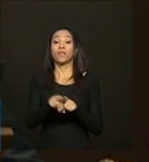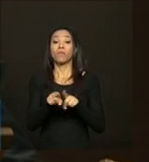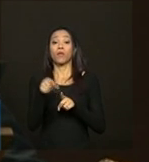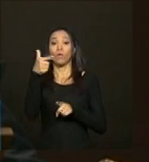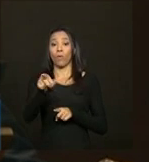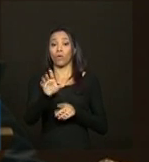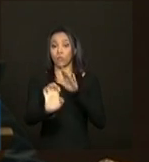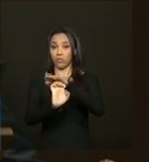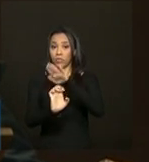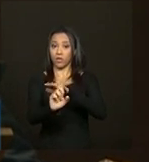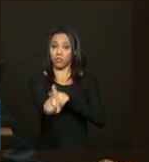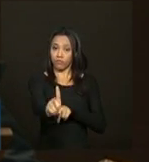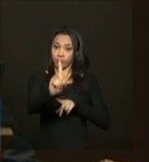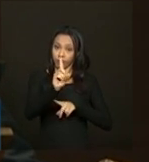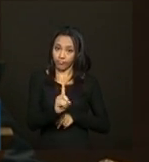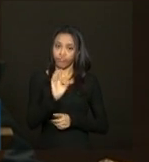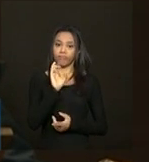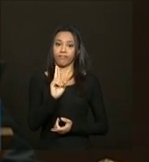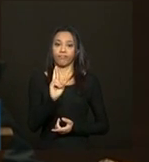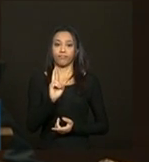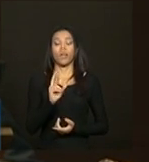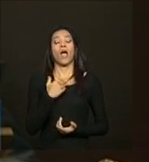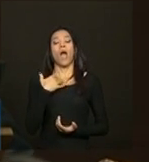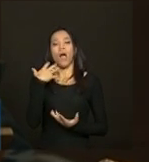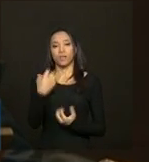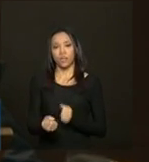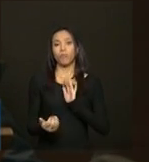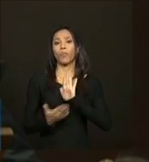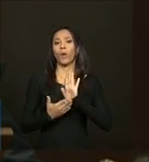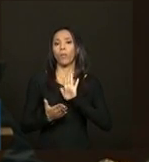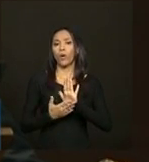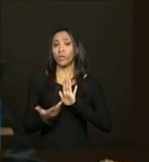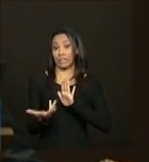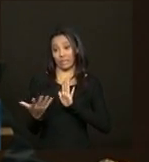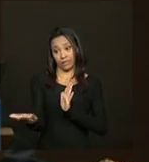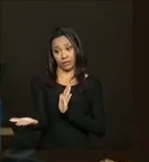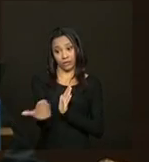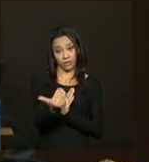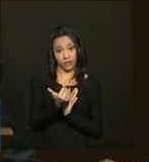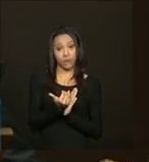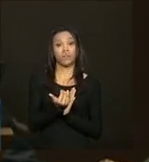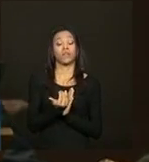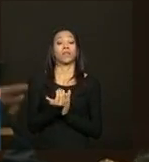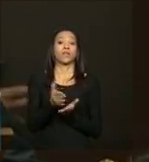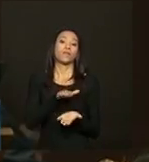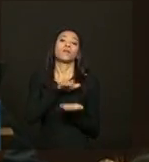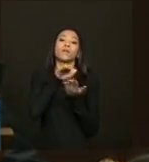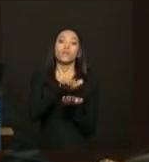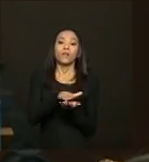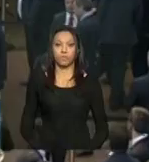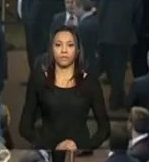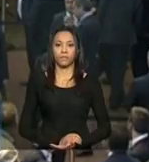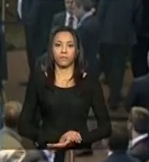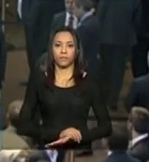pela corretora Fator. Aceito proposta mediante a entrega de envelopes para o leilão do lote B, senhores.